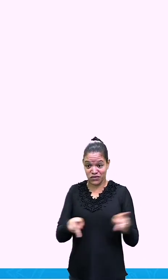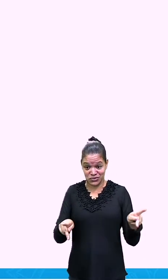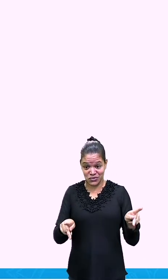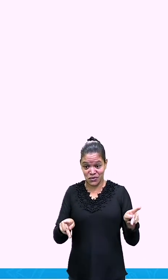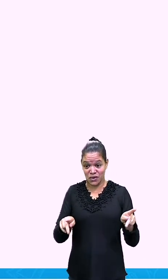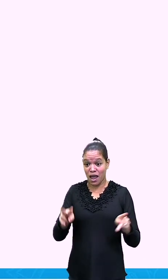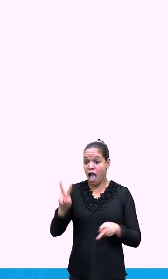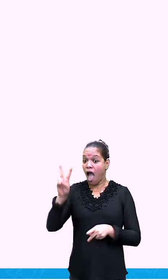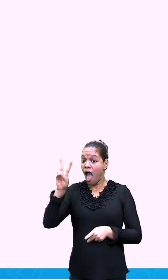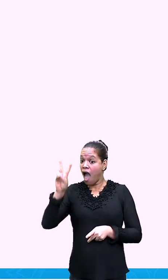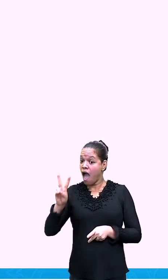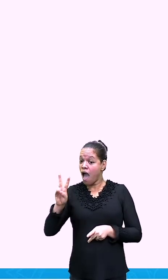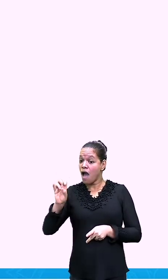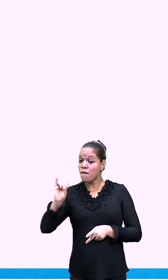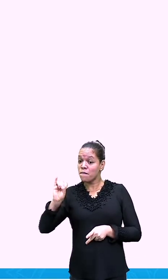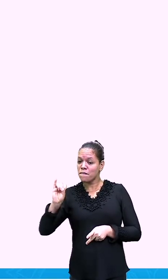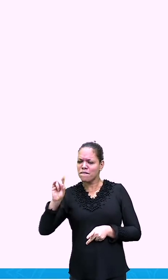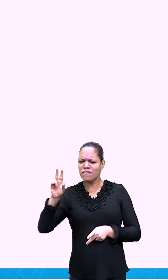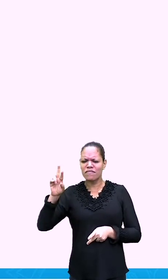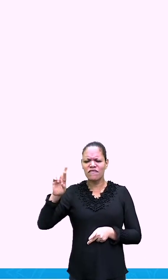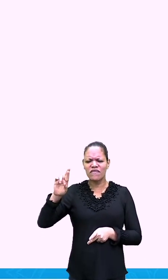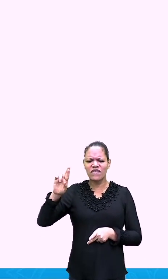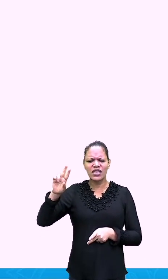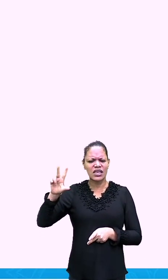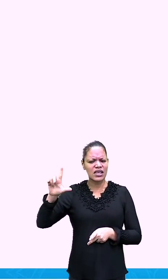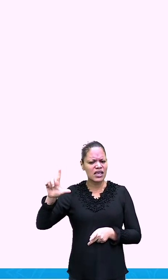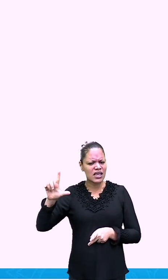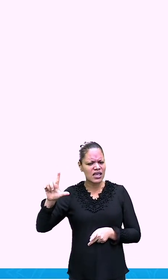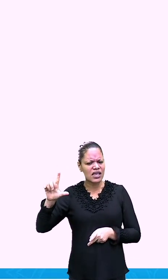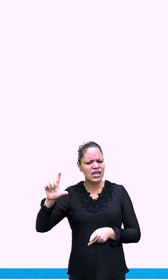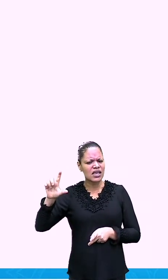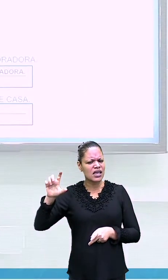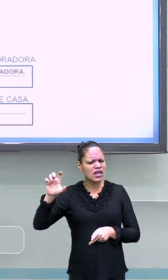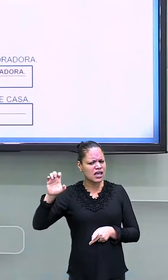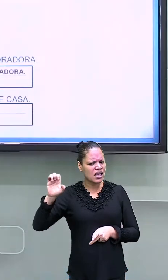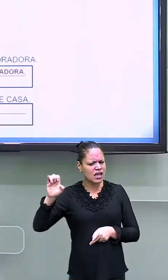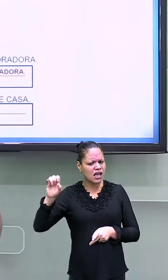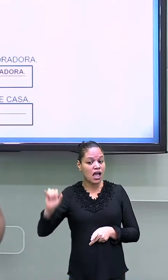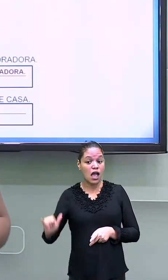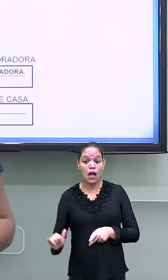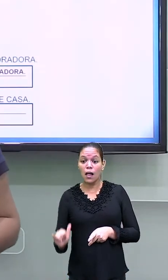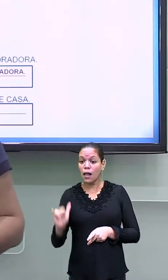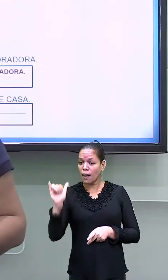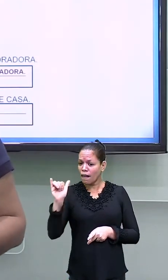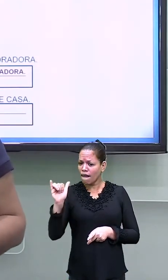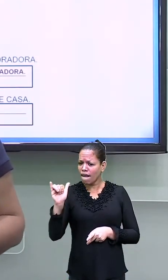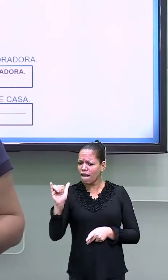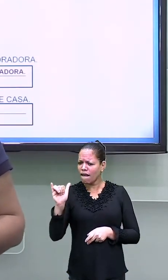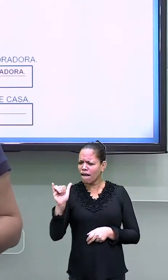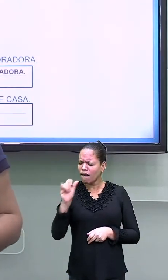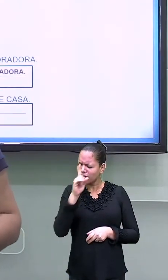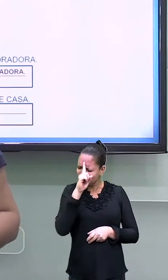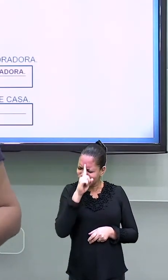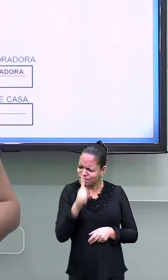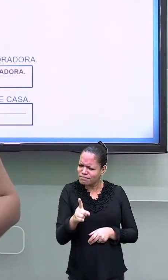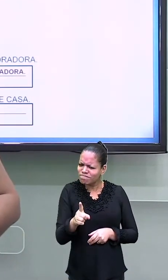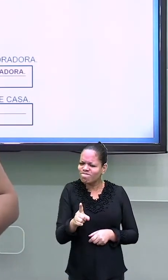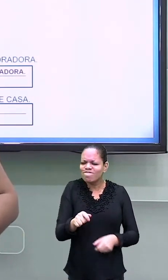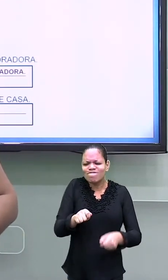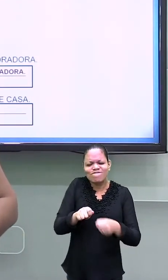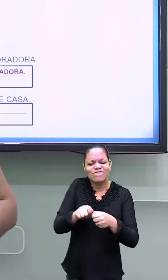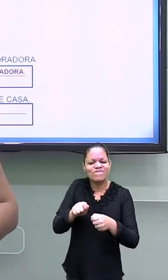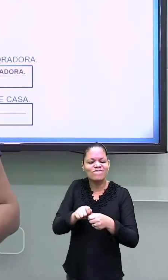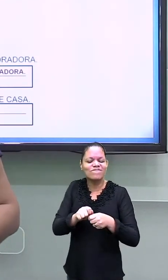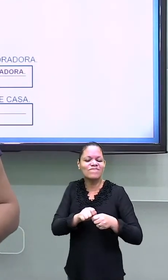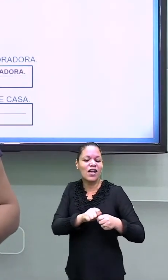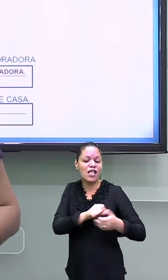Virley passou a lição de casa. Ou seja, a professora Virley passou a lição de casa. Ela passou a ser um